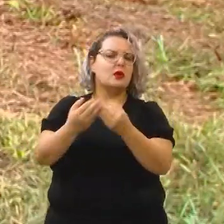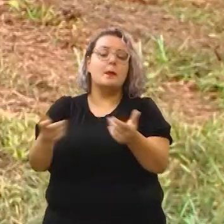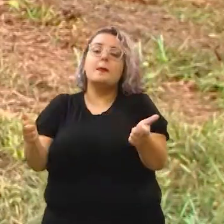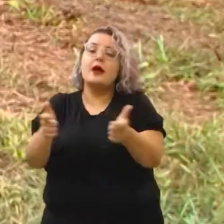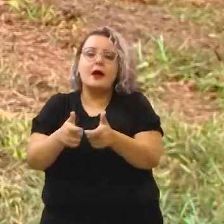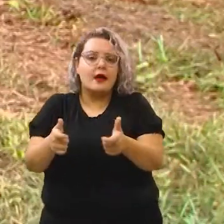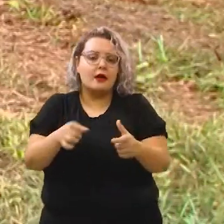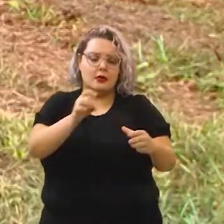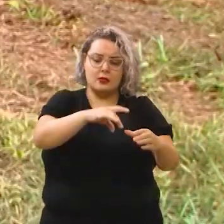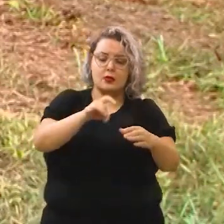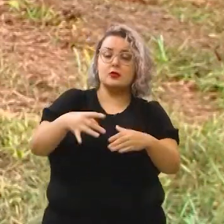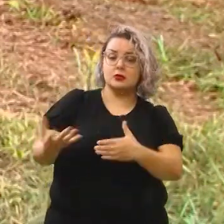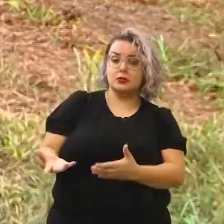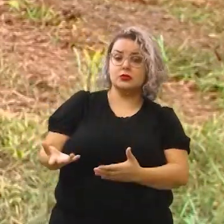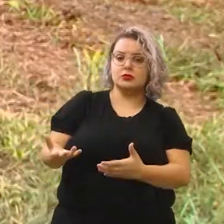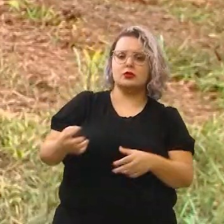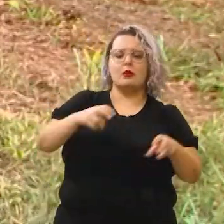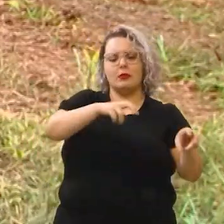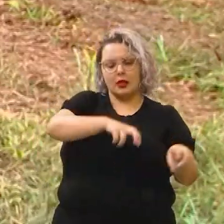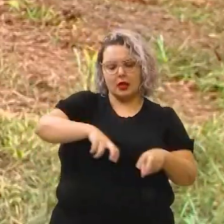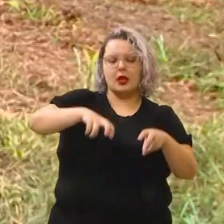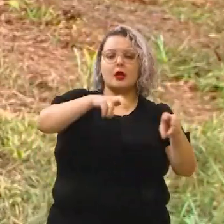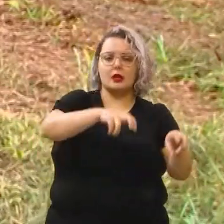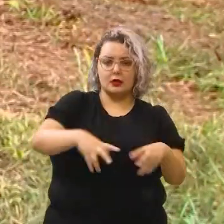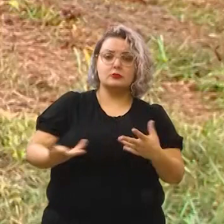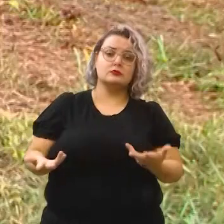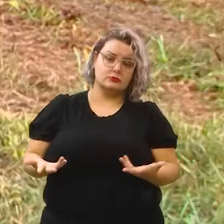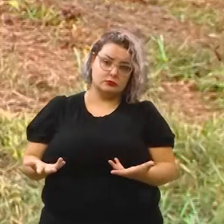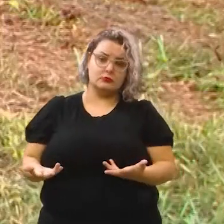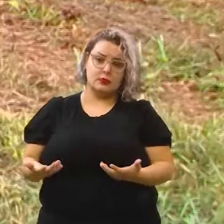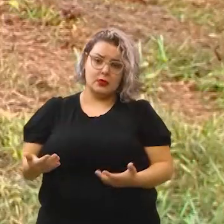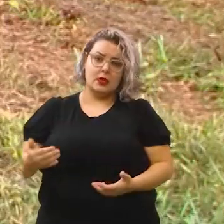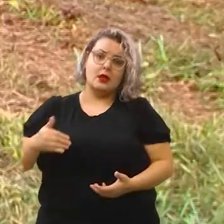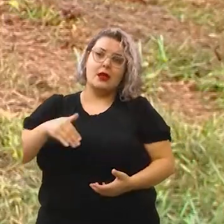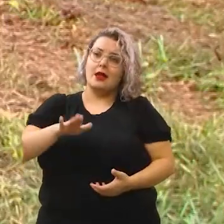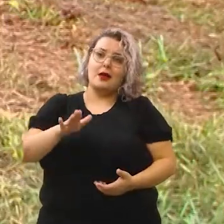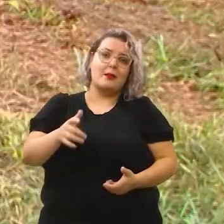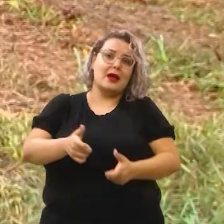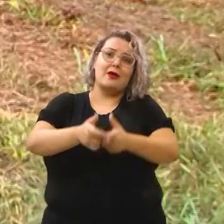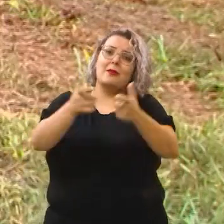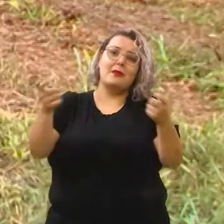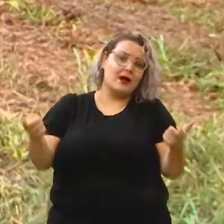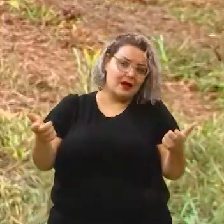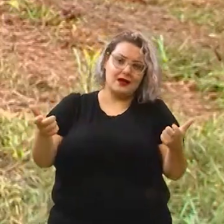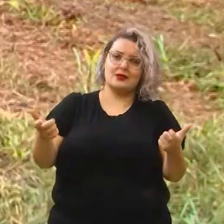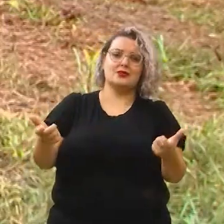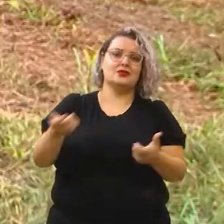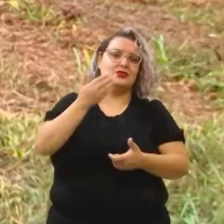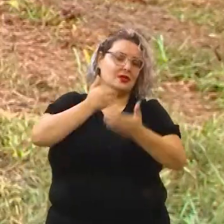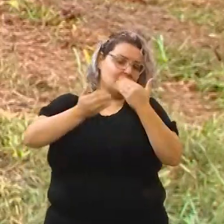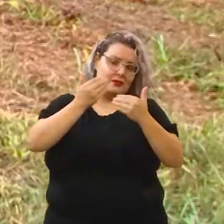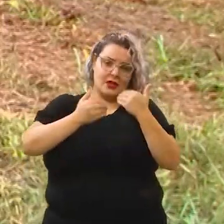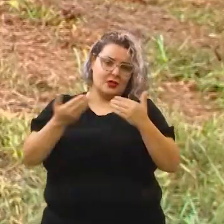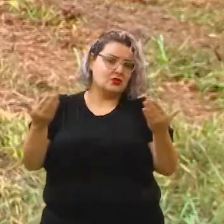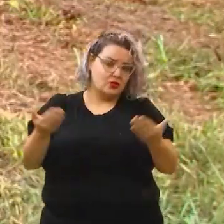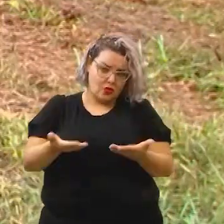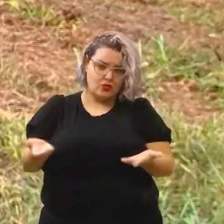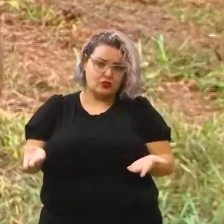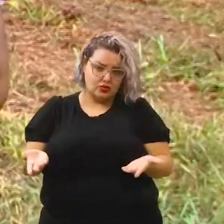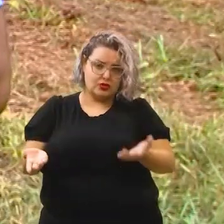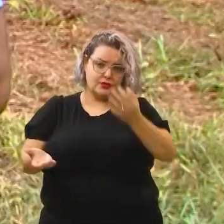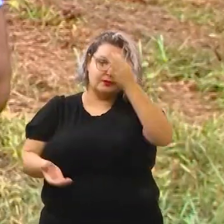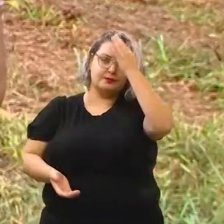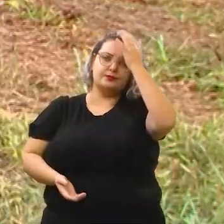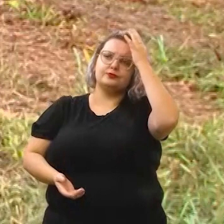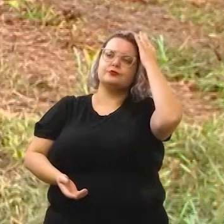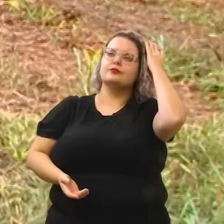familiares, pequenos agricultores, né? Que é a maior parcela da produção de alimento comestível, né?